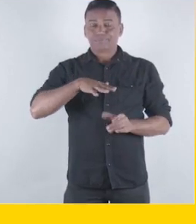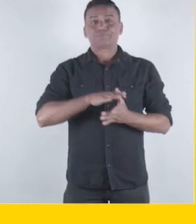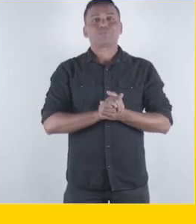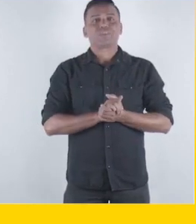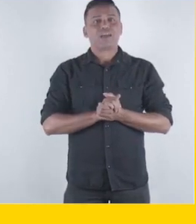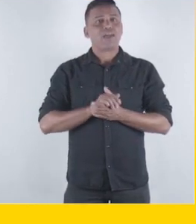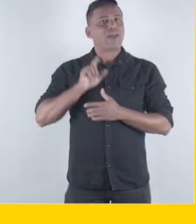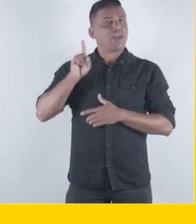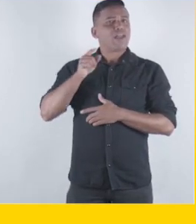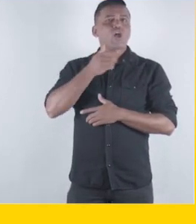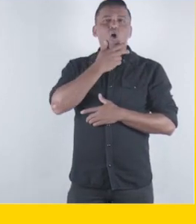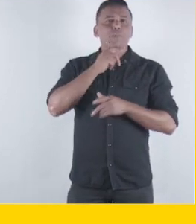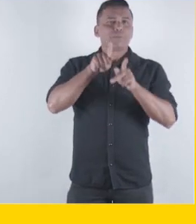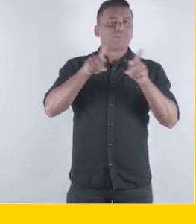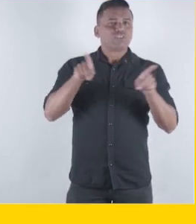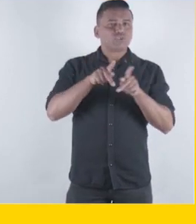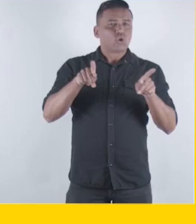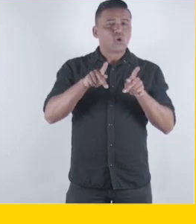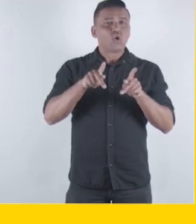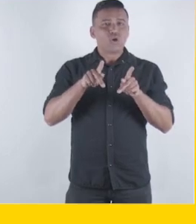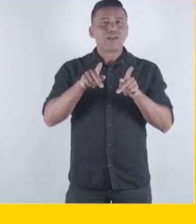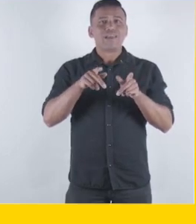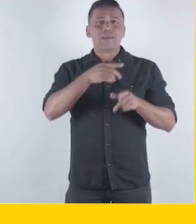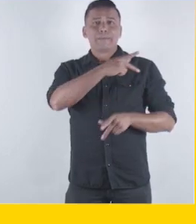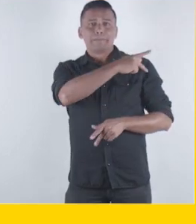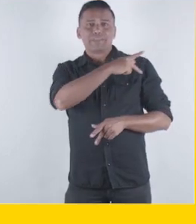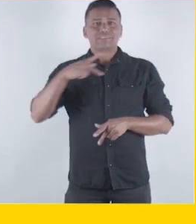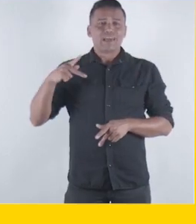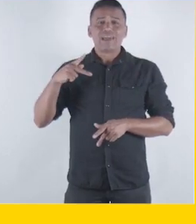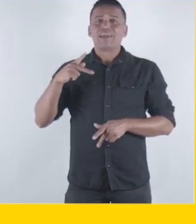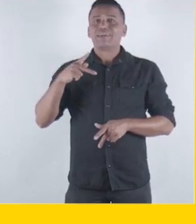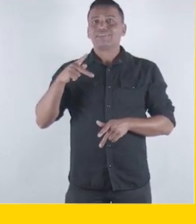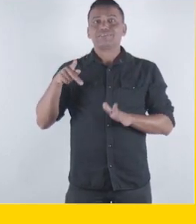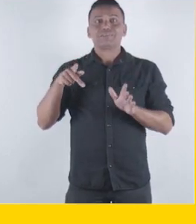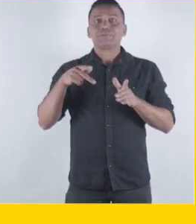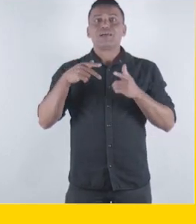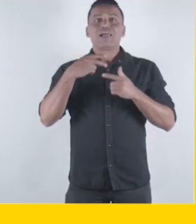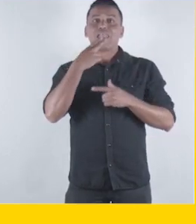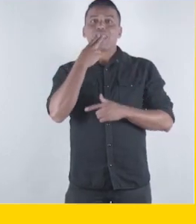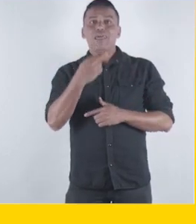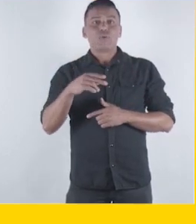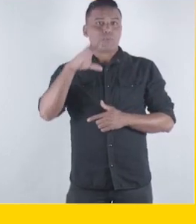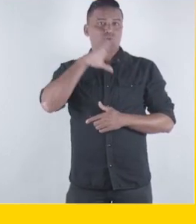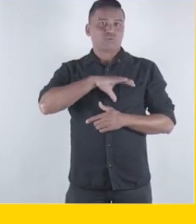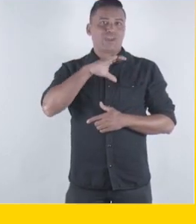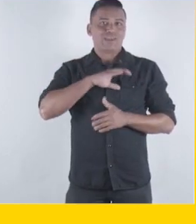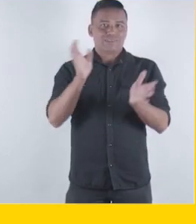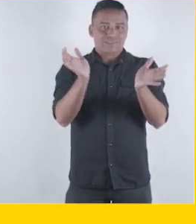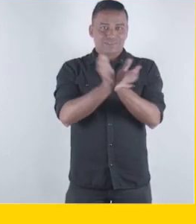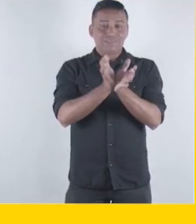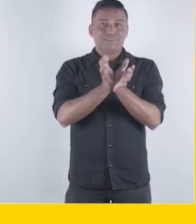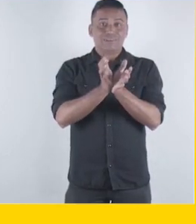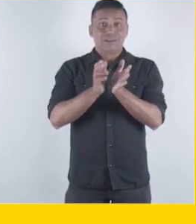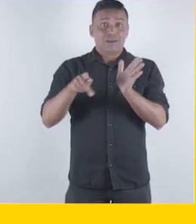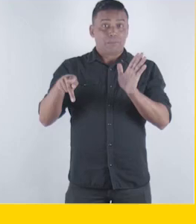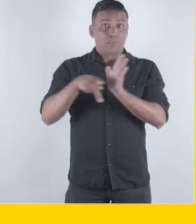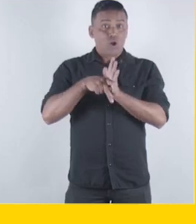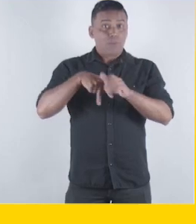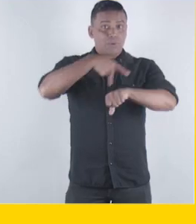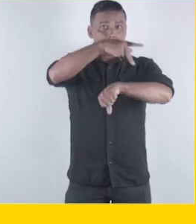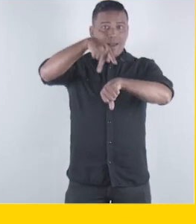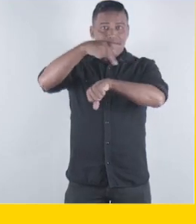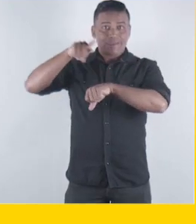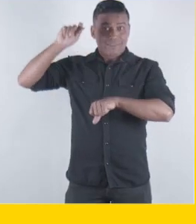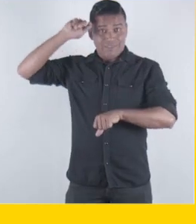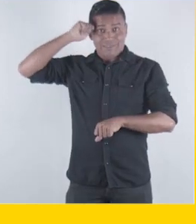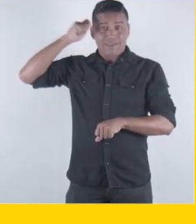Nathaniel é presidente do Fundo Bibliográfico de Língua Portuguesa, organismo dos países africanos